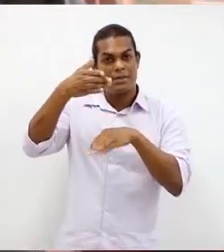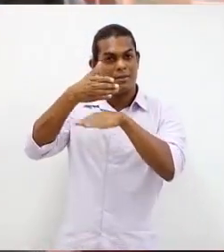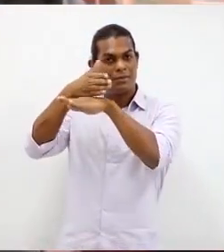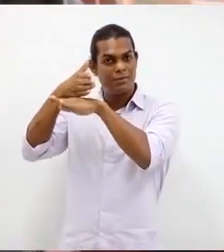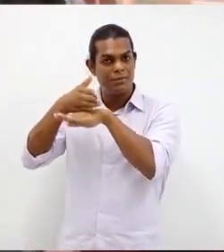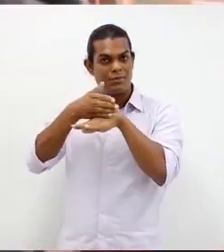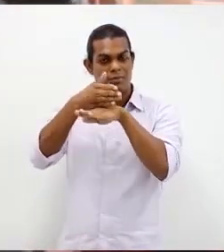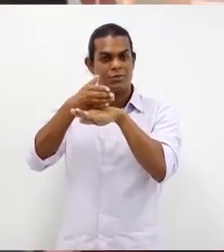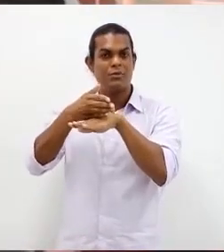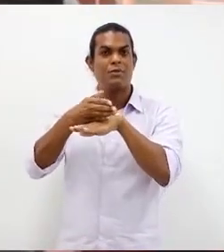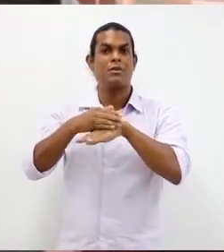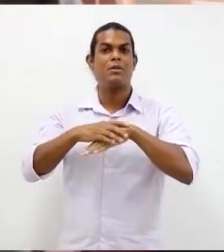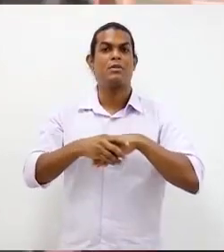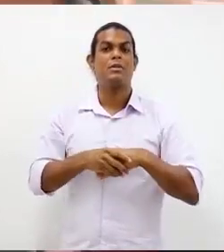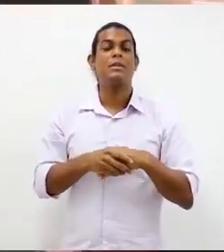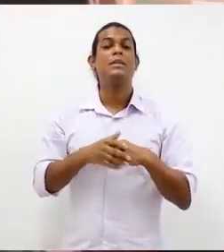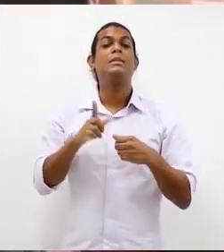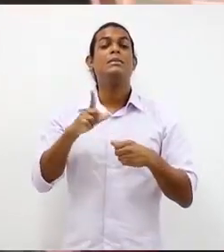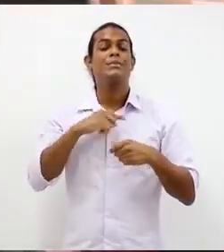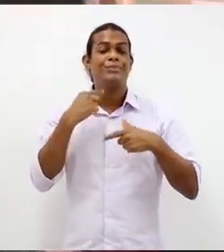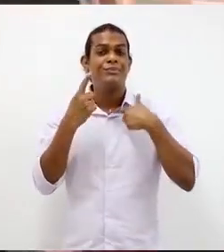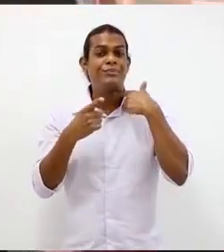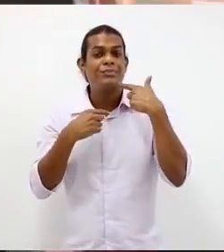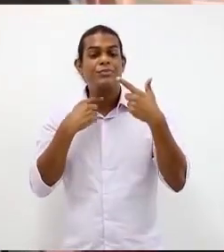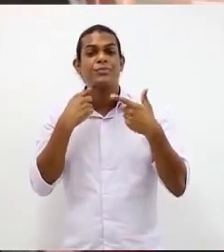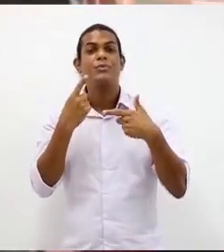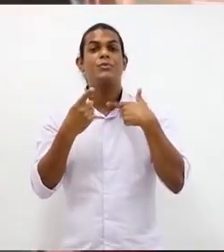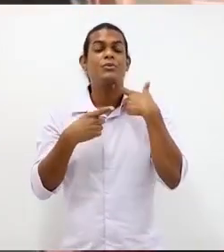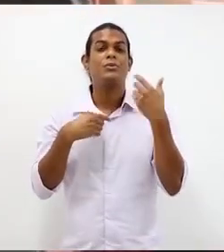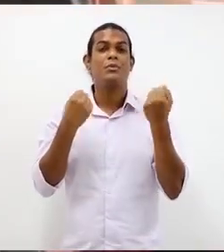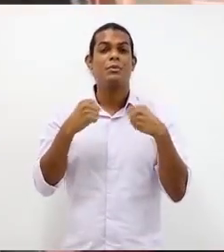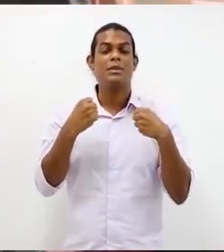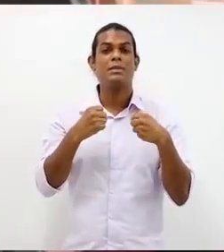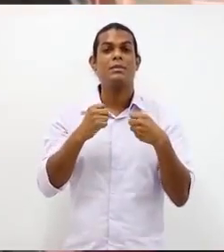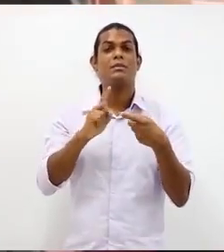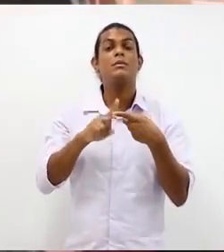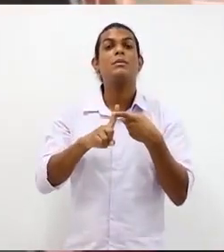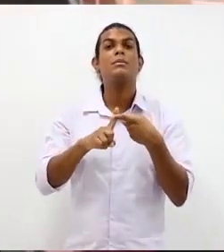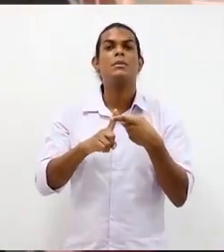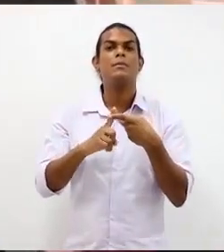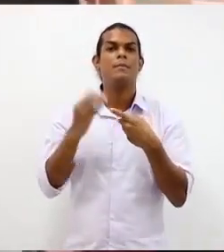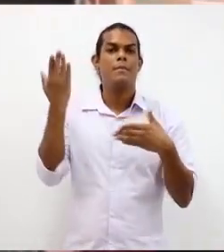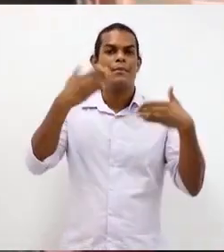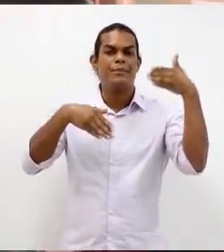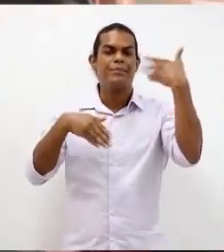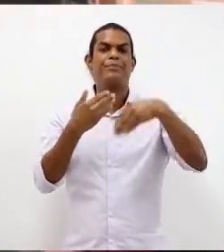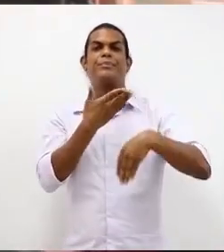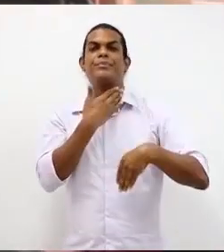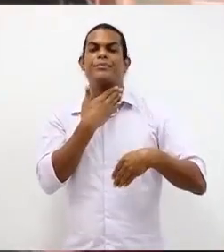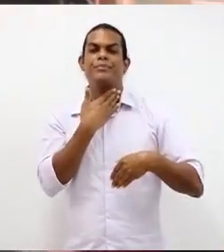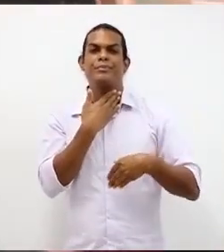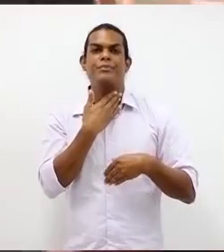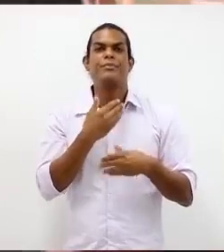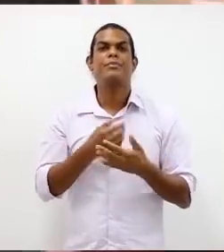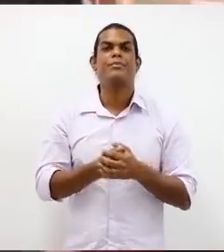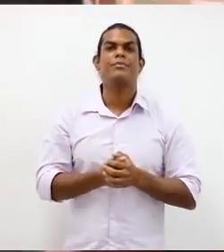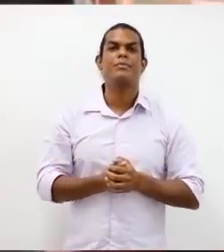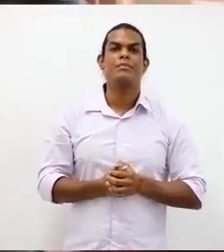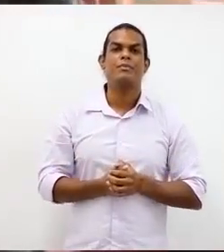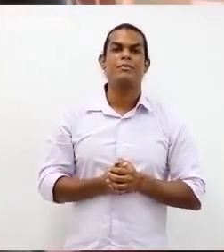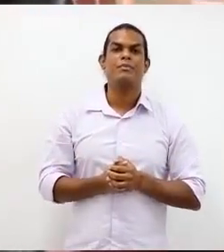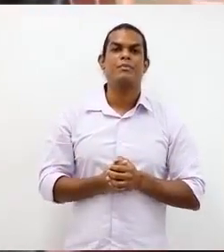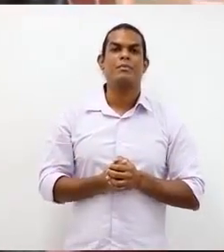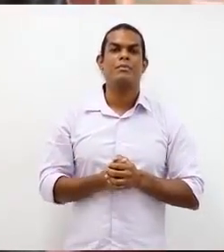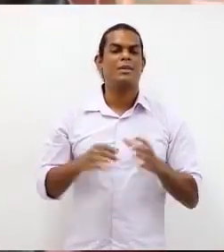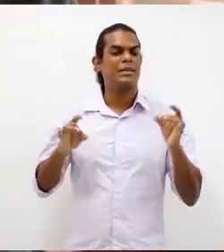já assistiu, mas se não teve dúvidas, volte e não deixe de participar do chat principalmente. Nós estaremos lá tirando todas as dúvidas e nós